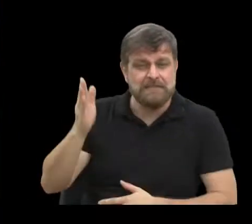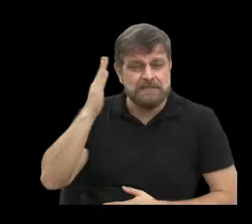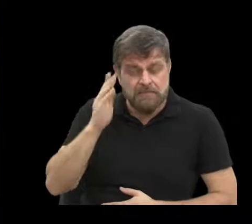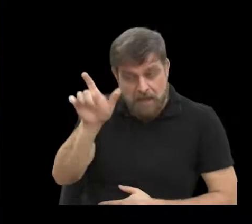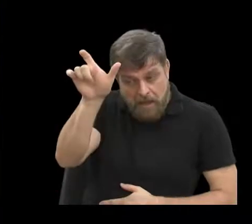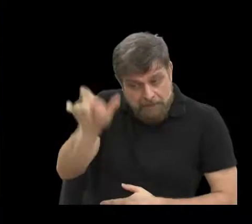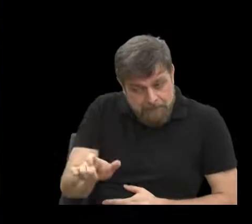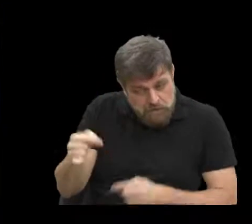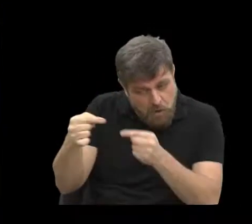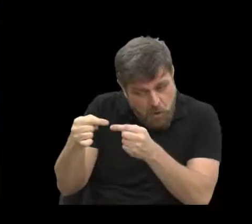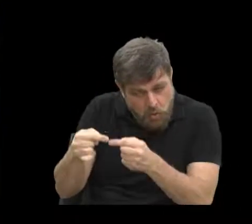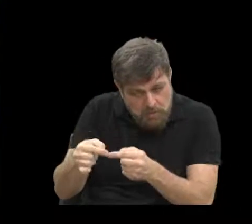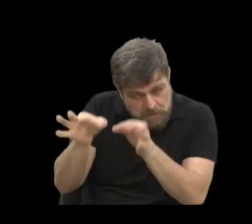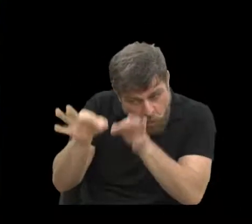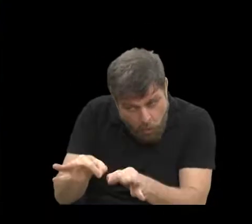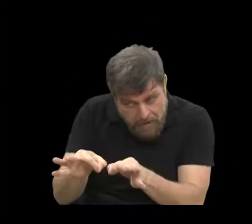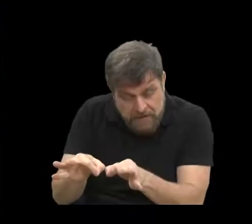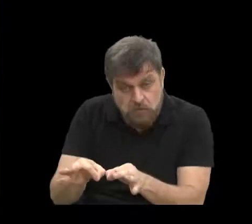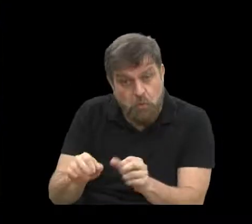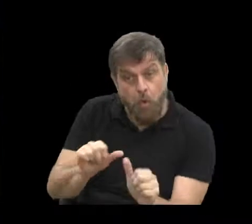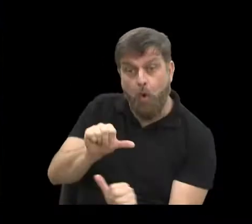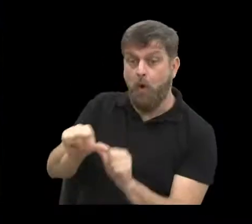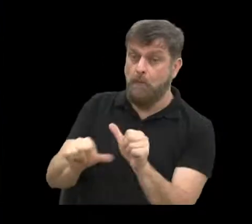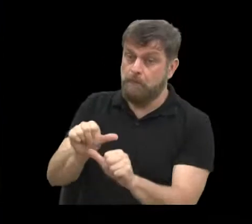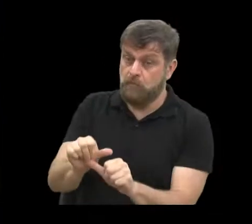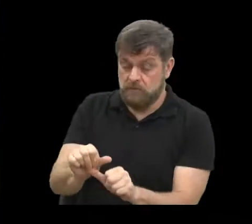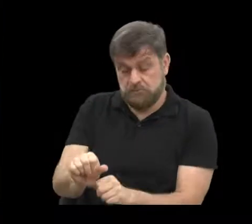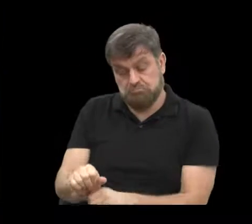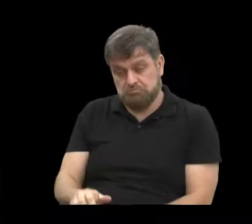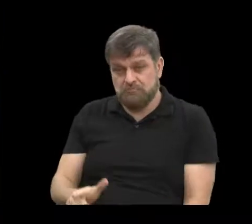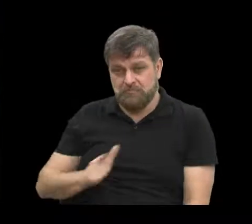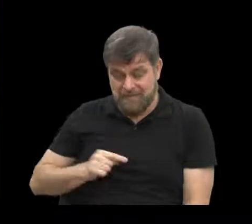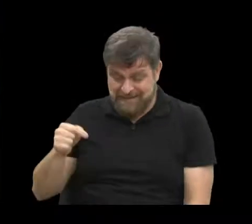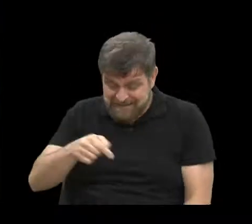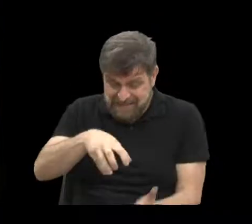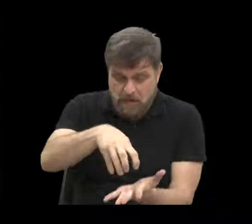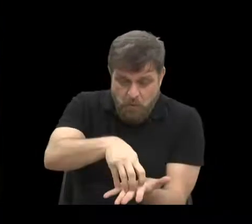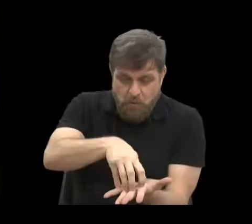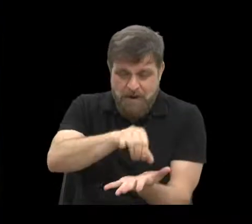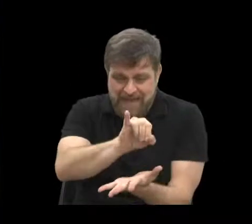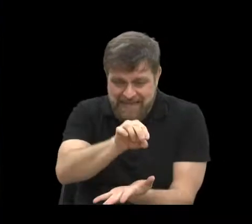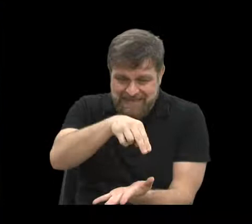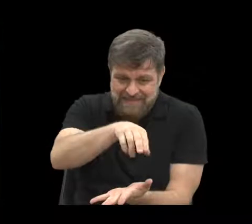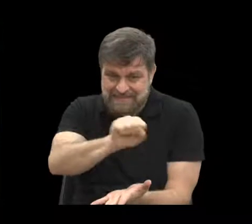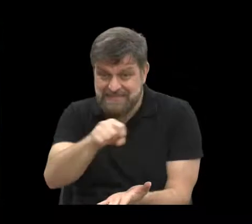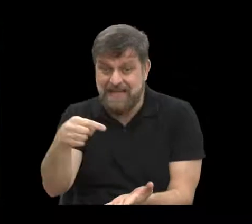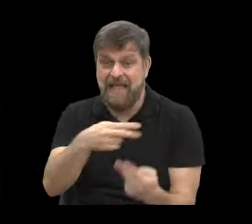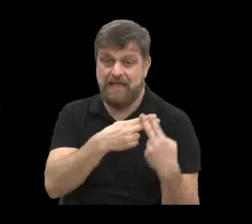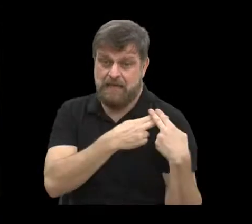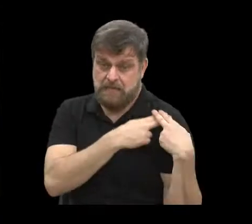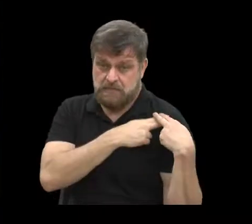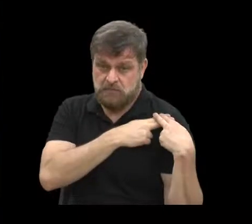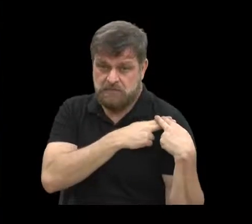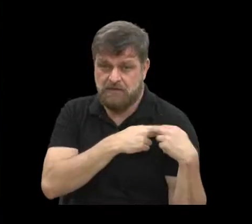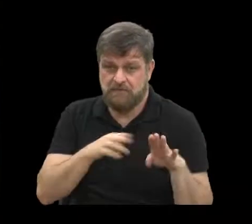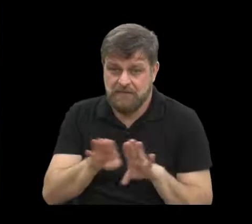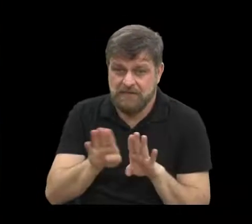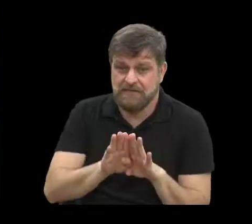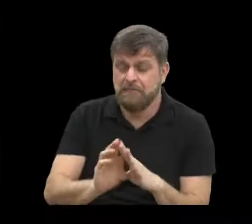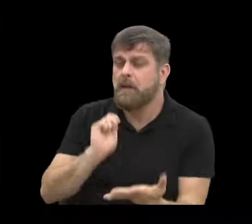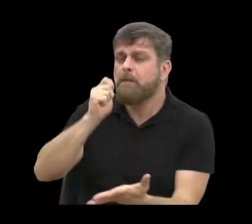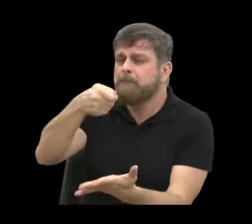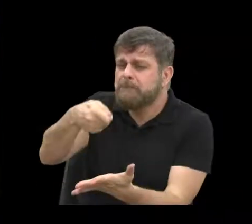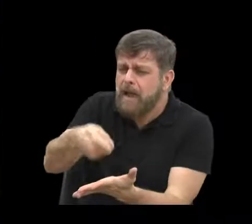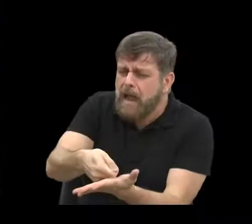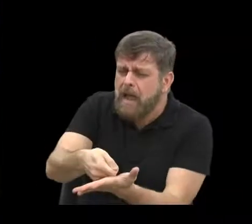Então, são essas as etapas que são operacionalizadas pelo INSS. Inclusive, também questões de